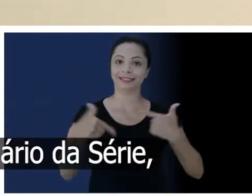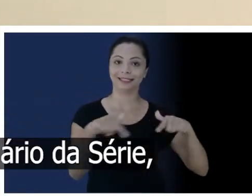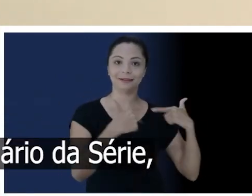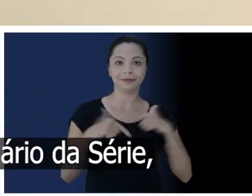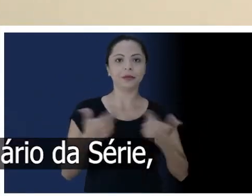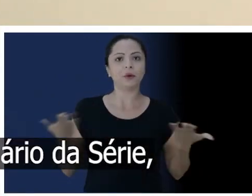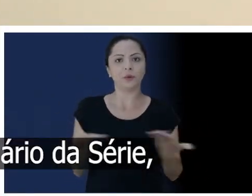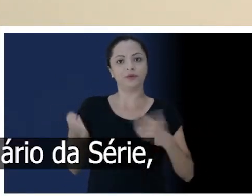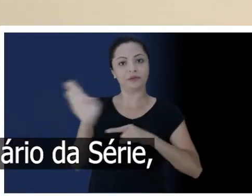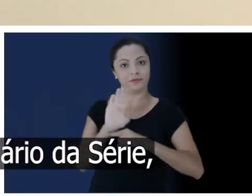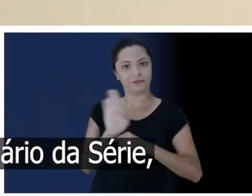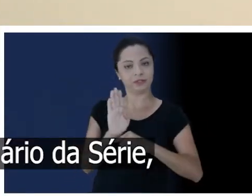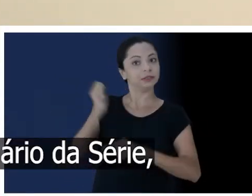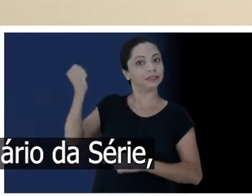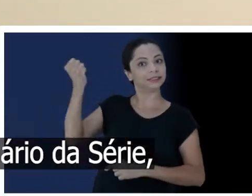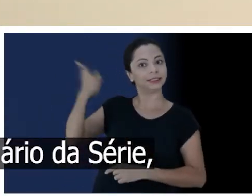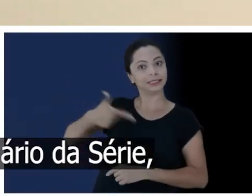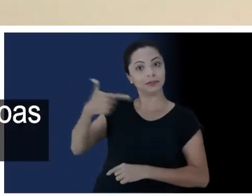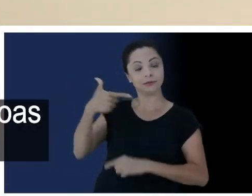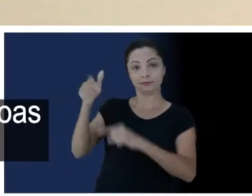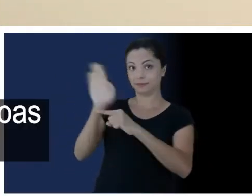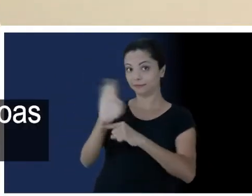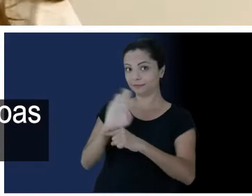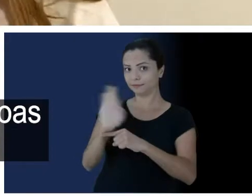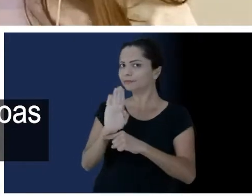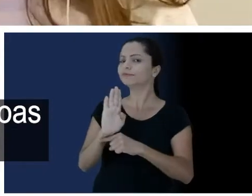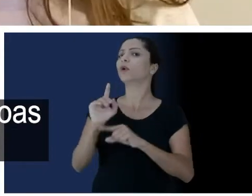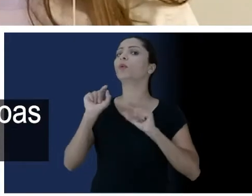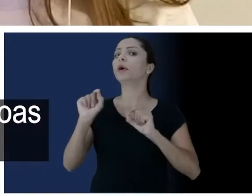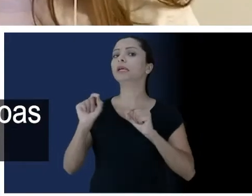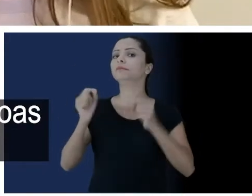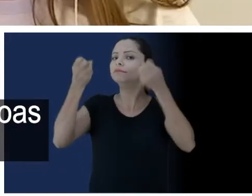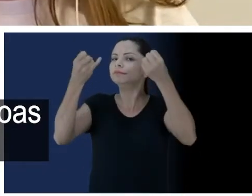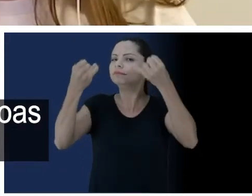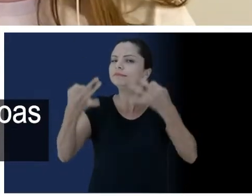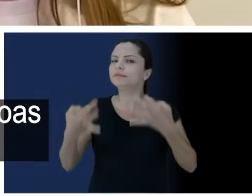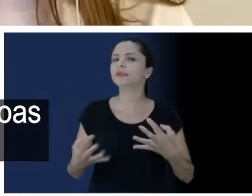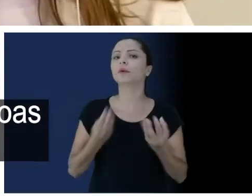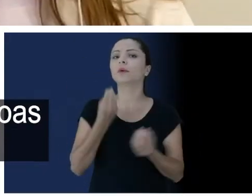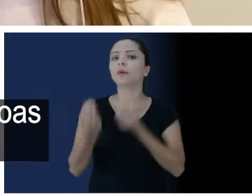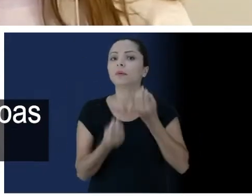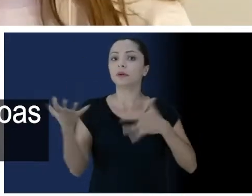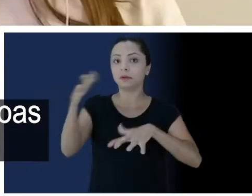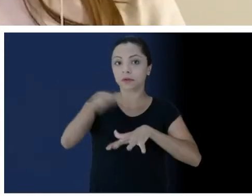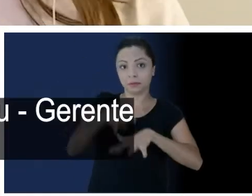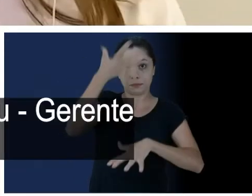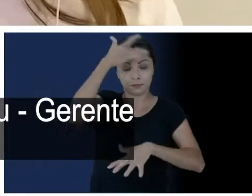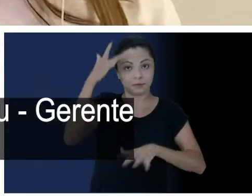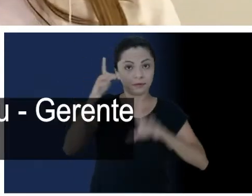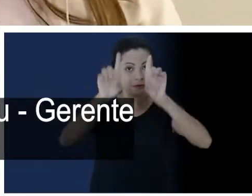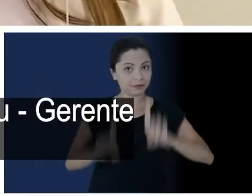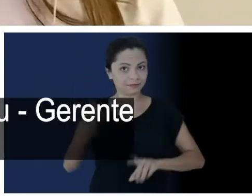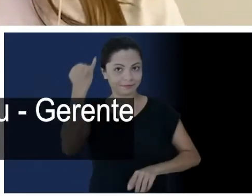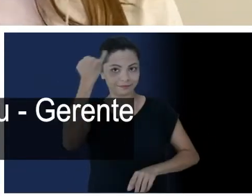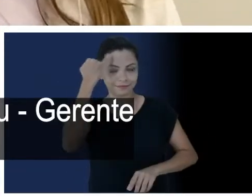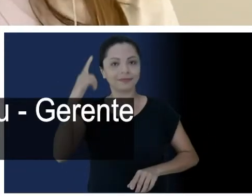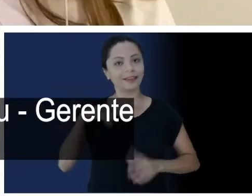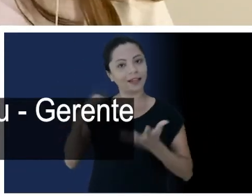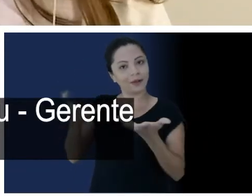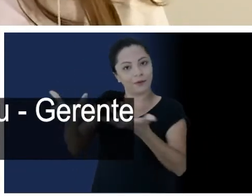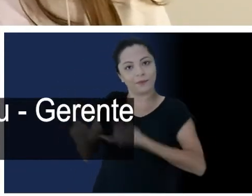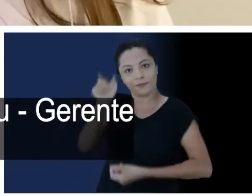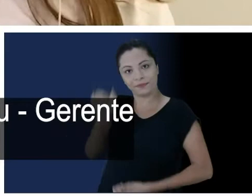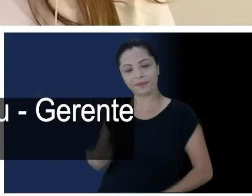com base no segundo webinário dessa série, nós vamos falar sobre a inclusão de pessoas com deficiência intelectual. Como convidadas, nós tivemos a